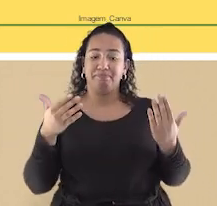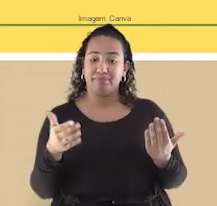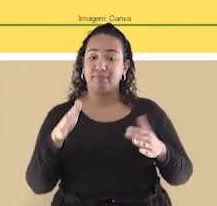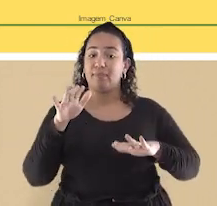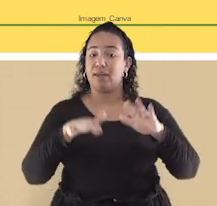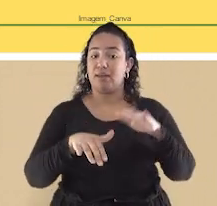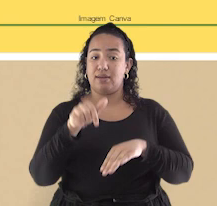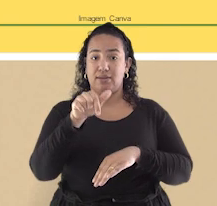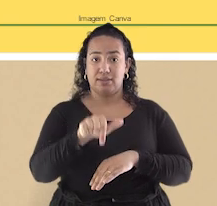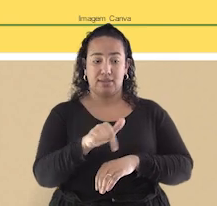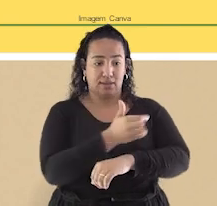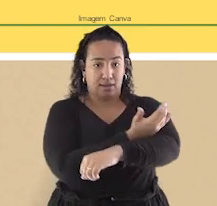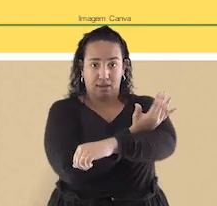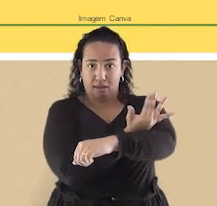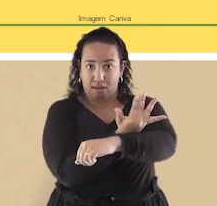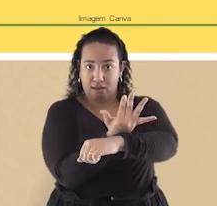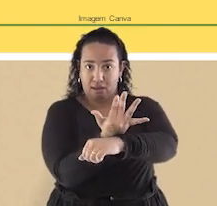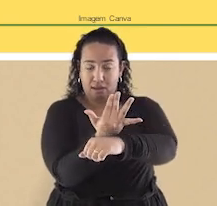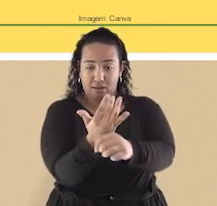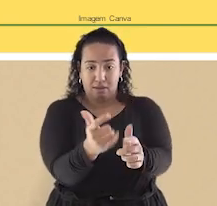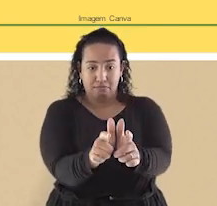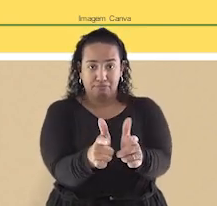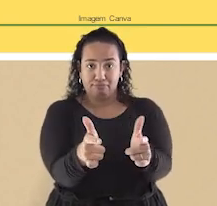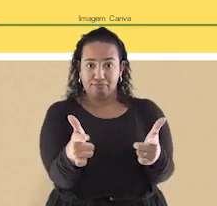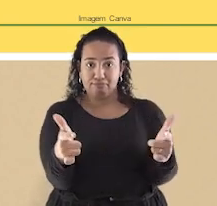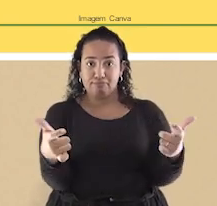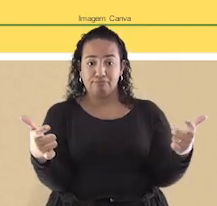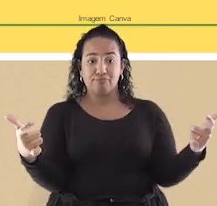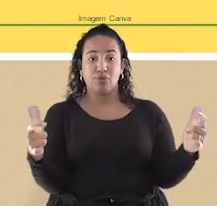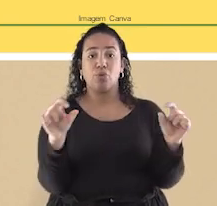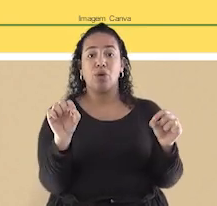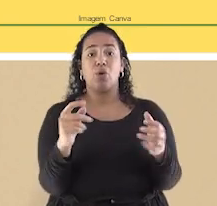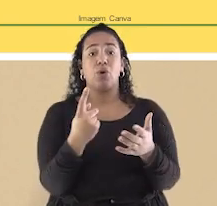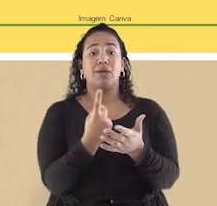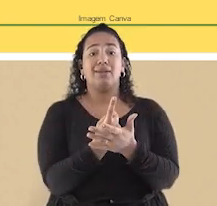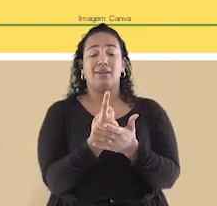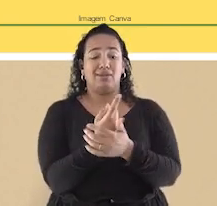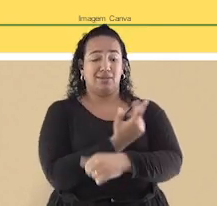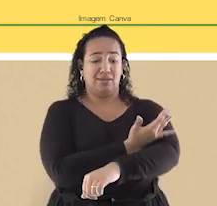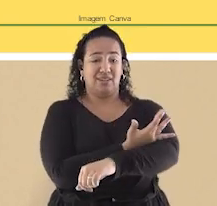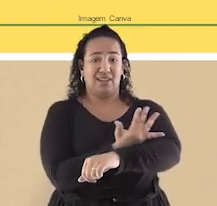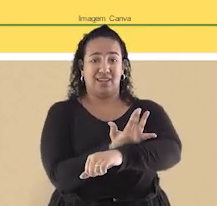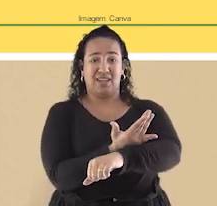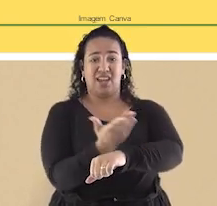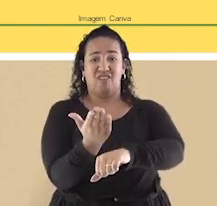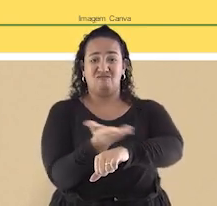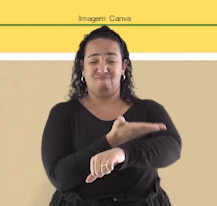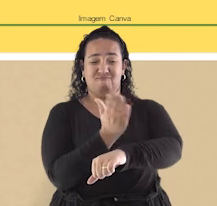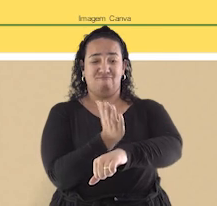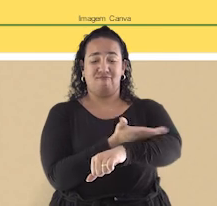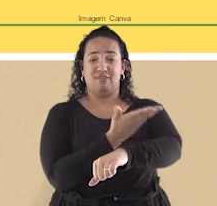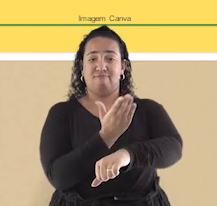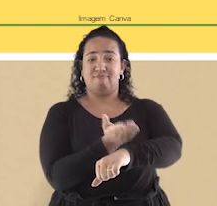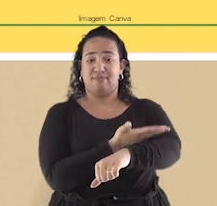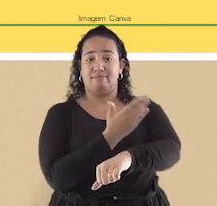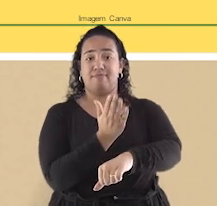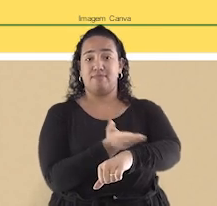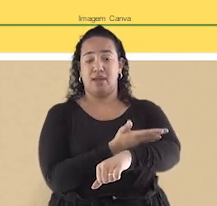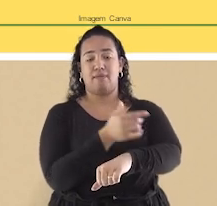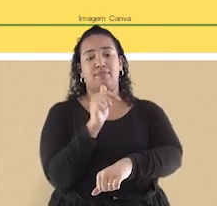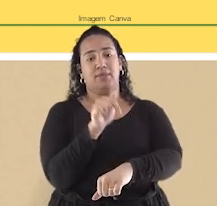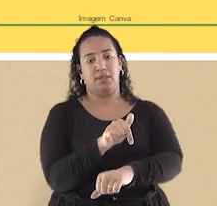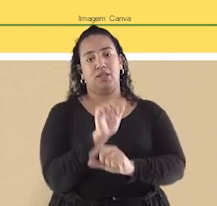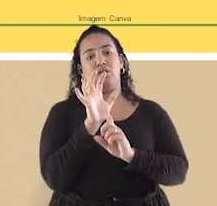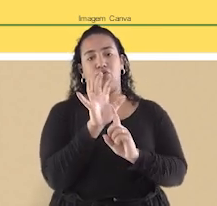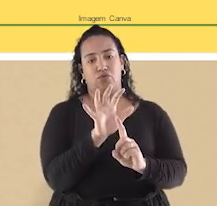Muitas vezes, para fazer o pasto crescer, a vegetação nativa é queimada ou retirada, e isso é um